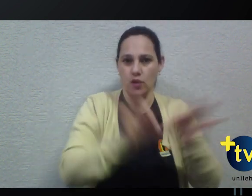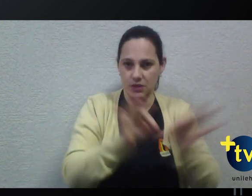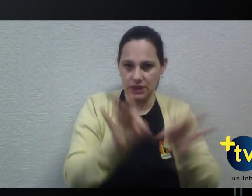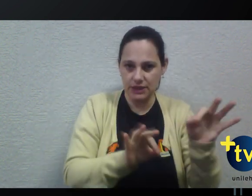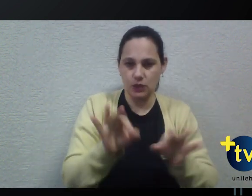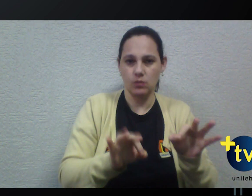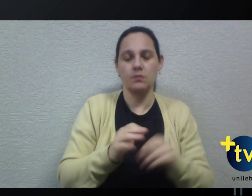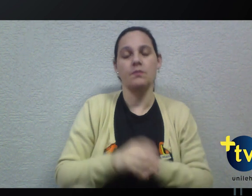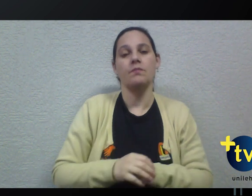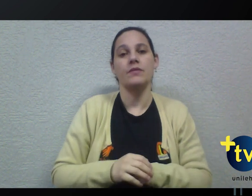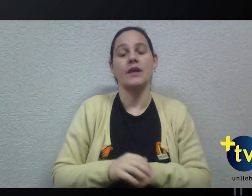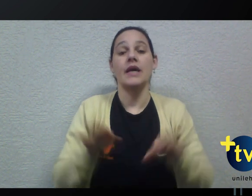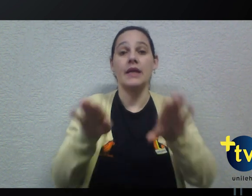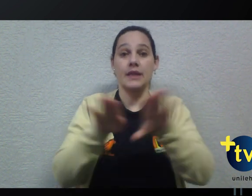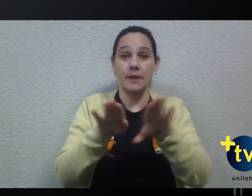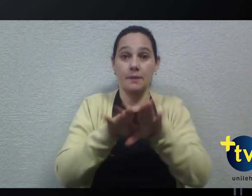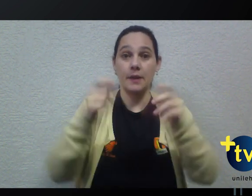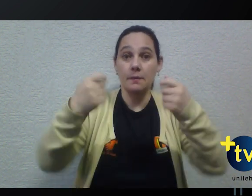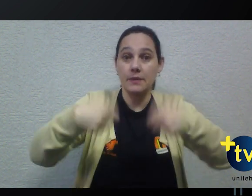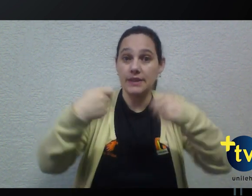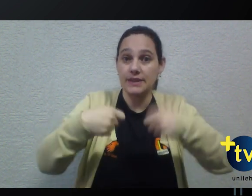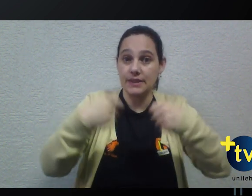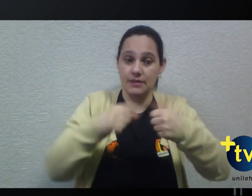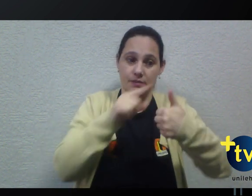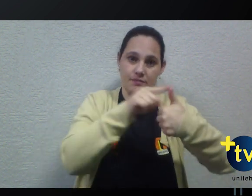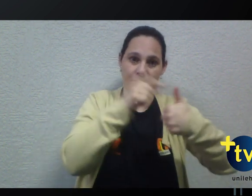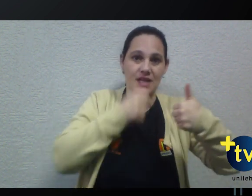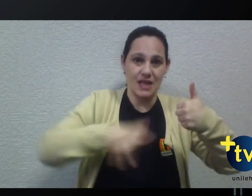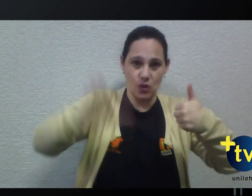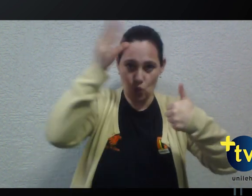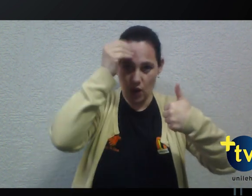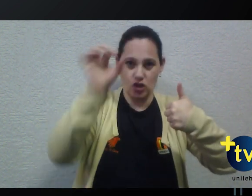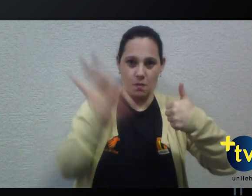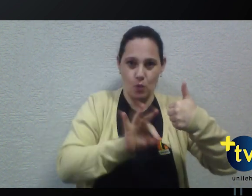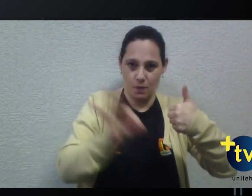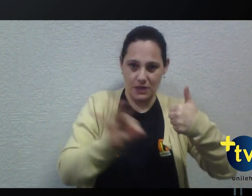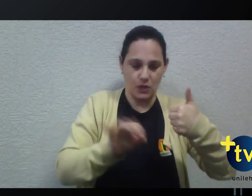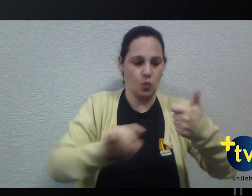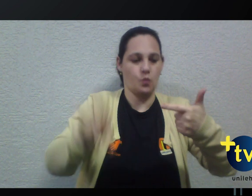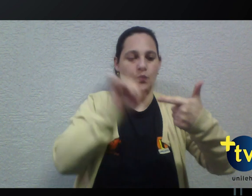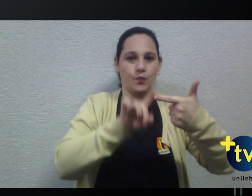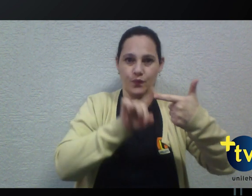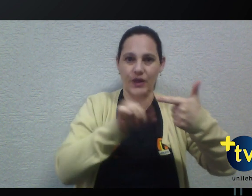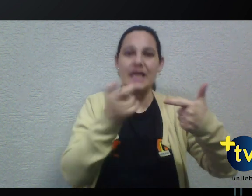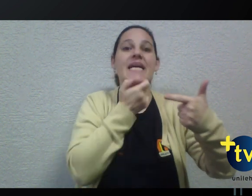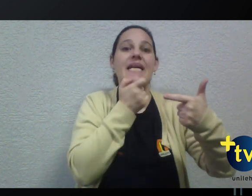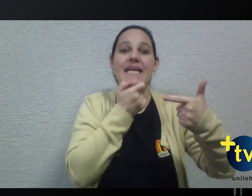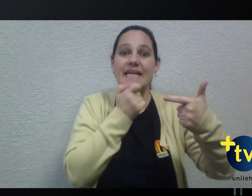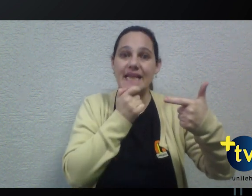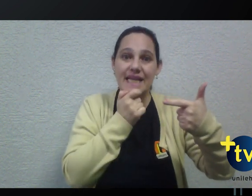um inglês fluente, mas um inglês avançado, o ideal para você poder comunicar com os principais sistemas de ferramentas